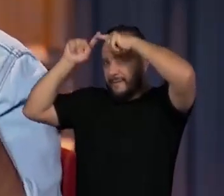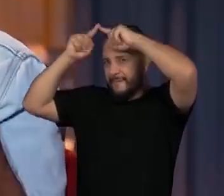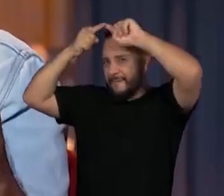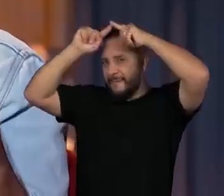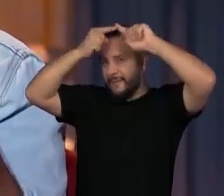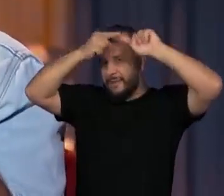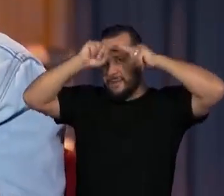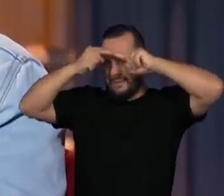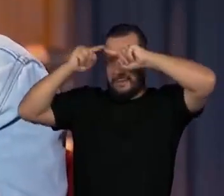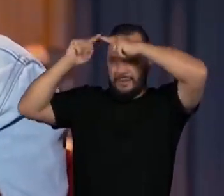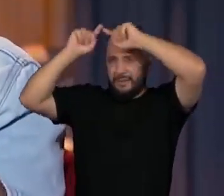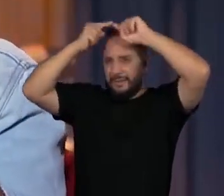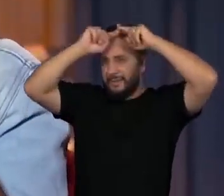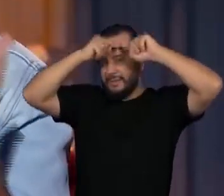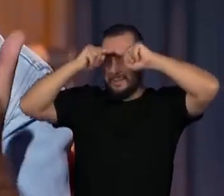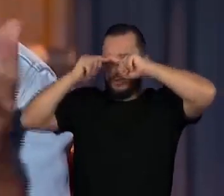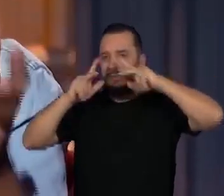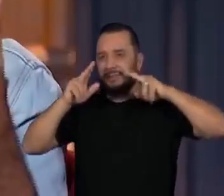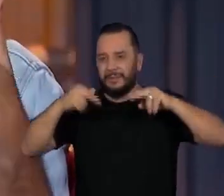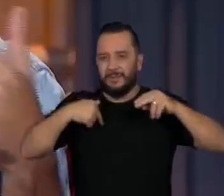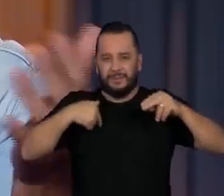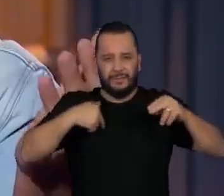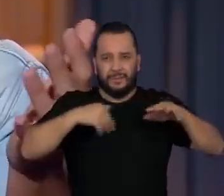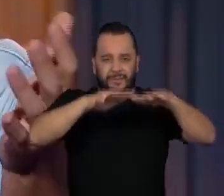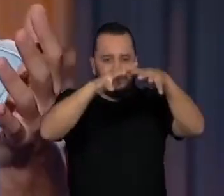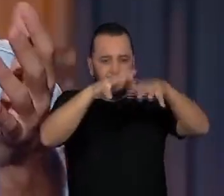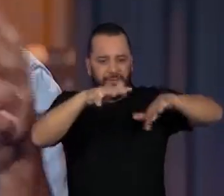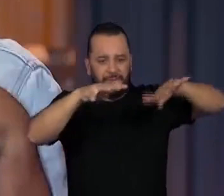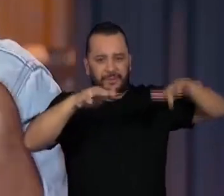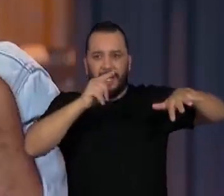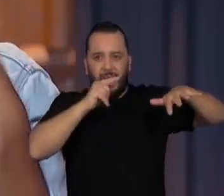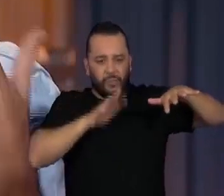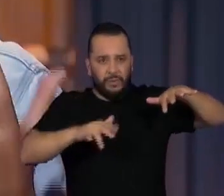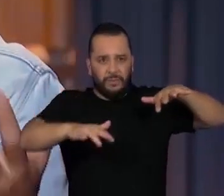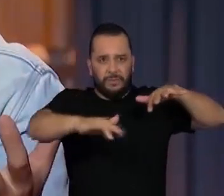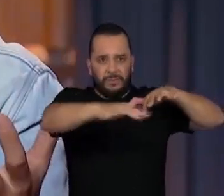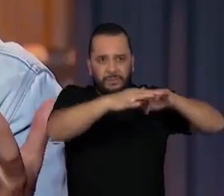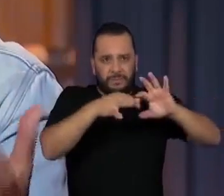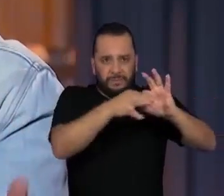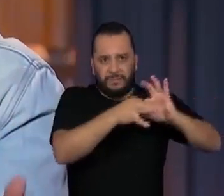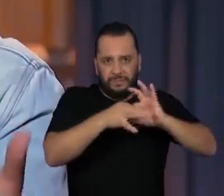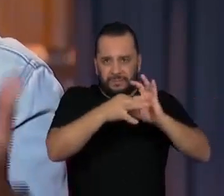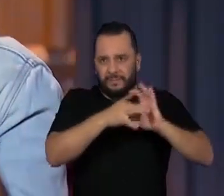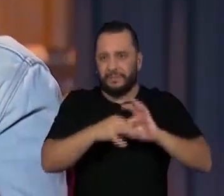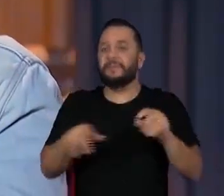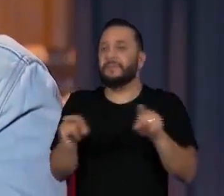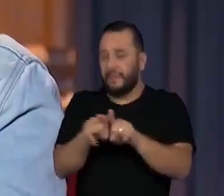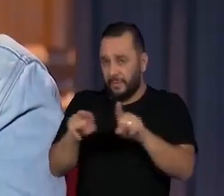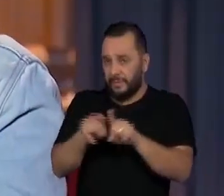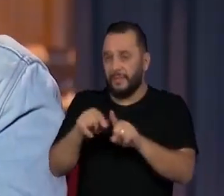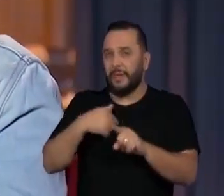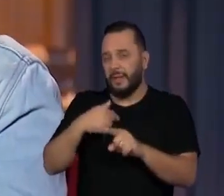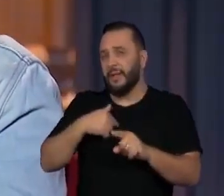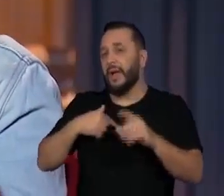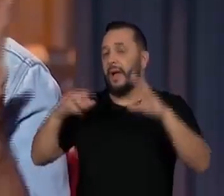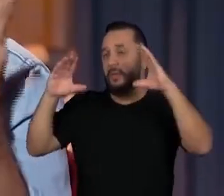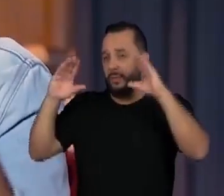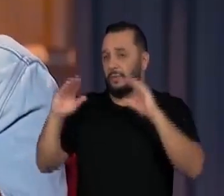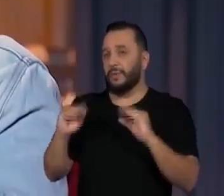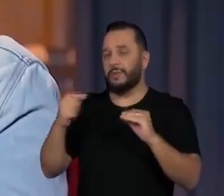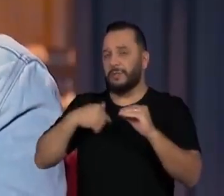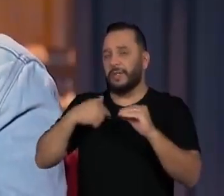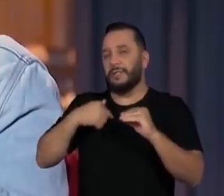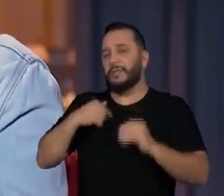não estavam conectados não e depois durante o sono de uma das letras que ocupa a primeira metade da noite muitas conexões novas mas depois na segunda metade da noite